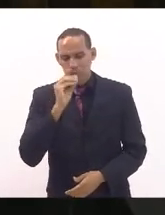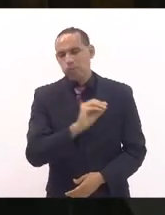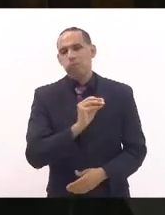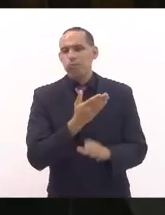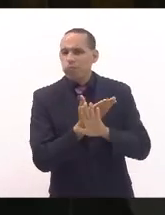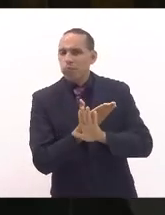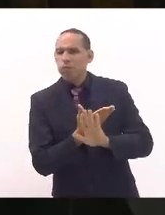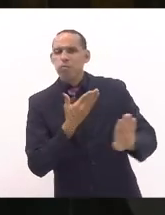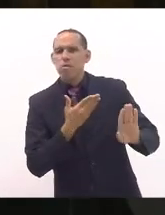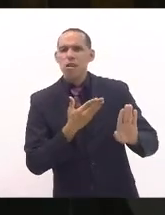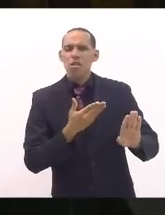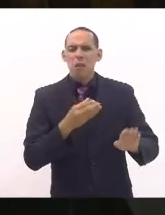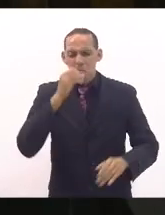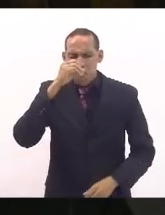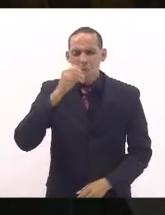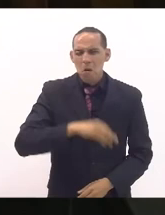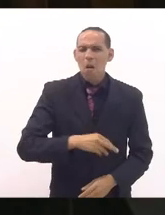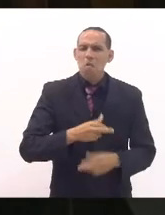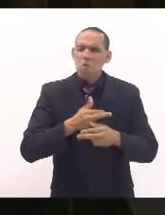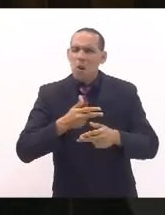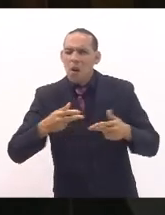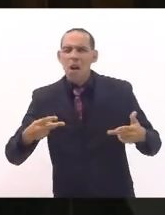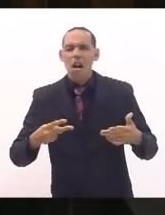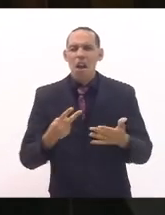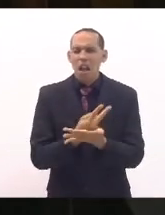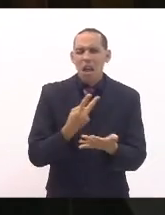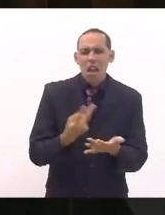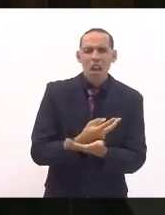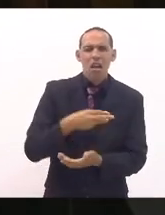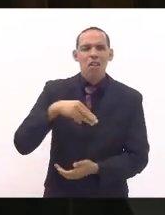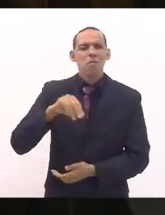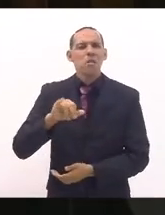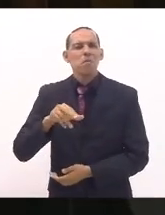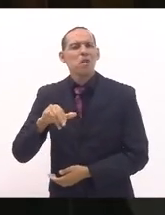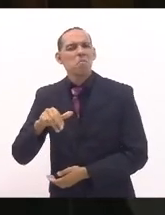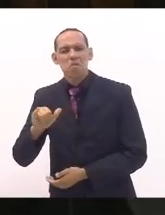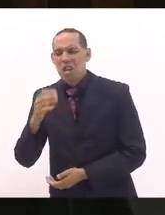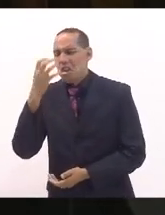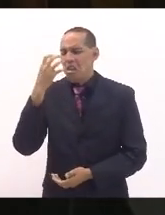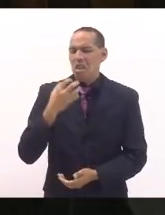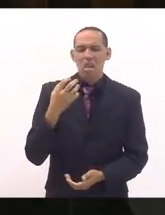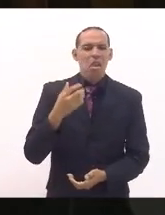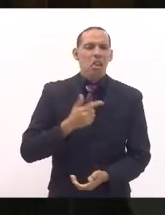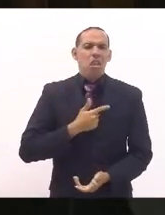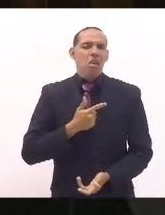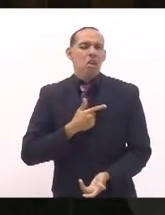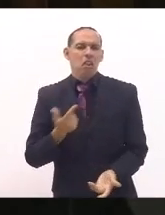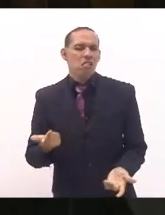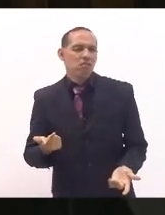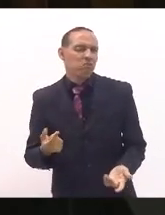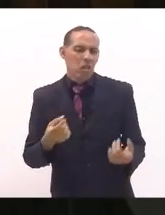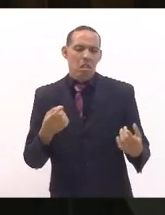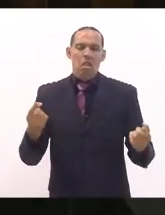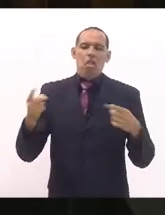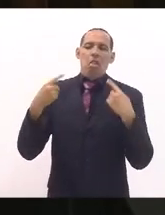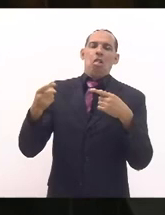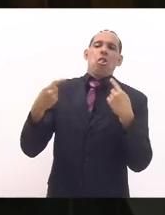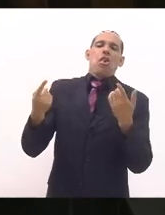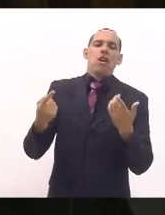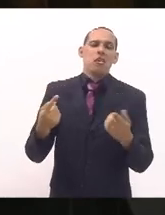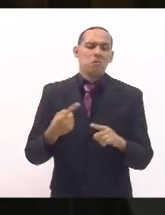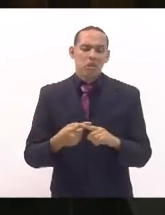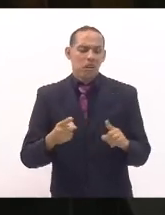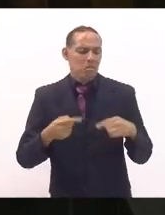de absurdo, de impropérios, de mimimi, de caretas horrorosas e ameaçadoras para os outros, porque a